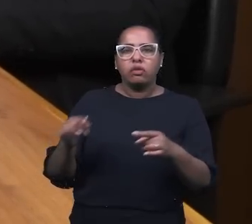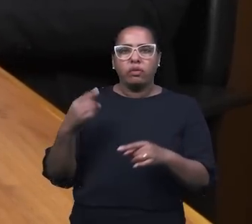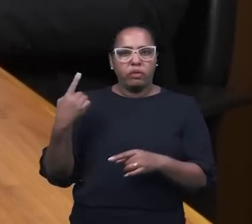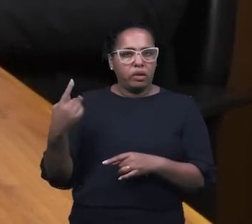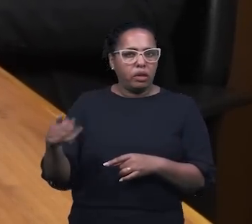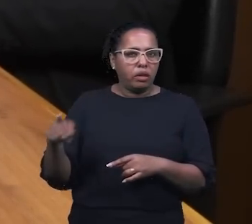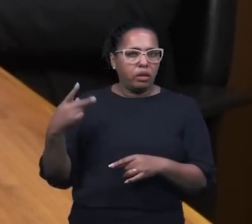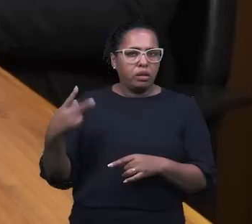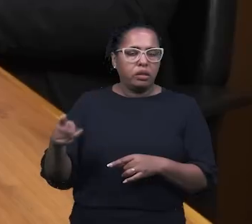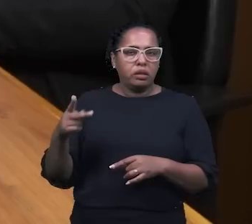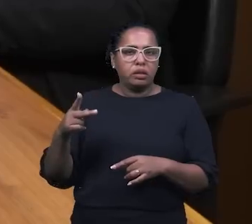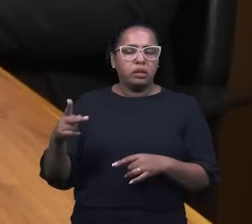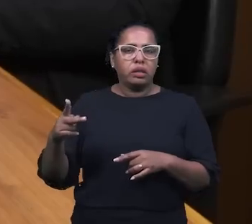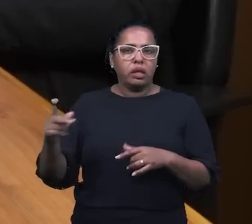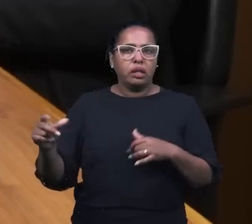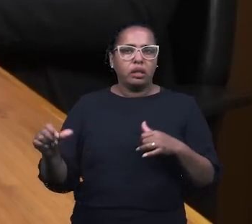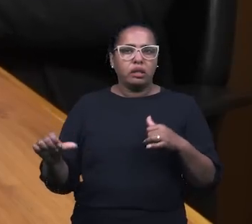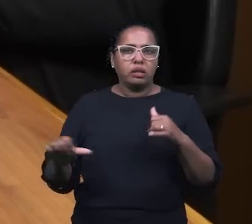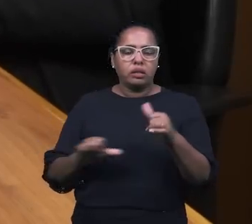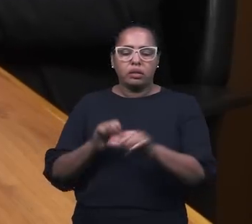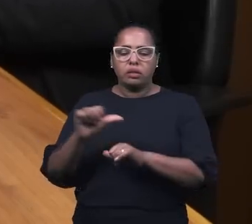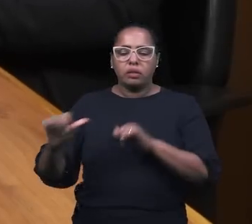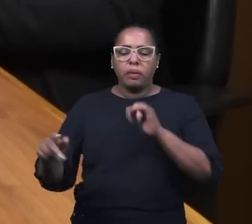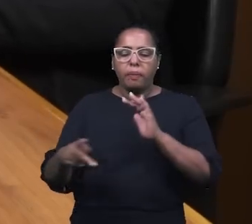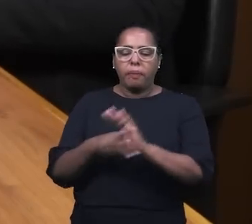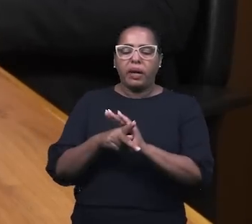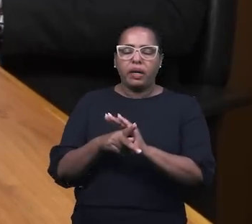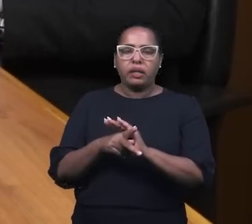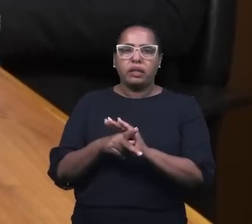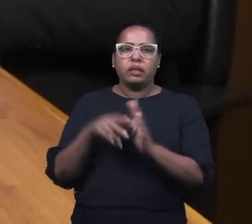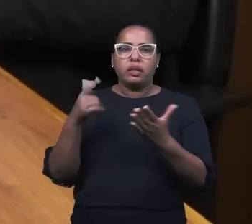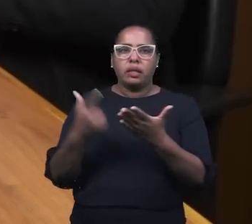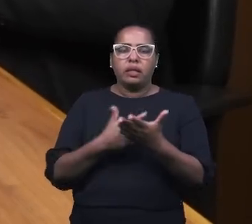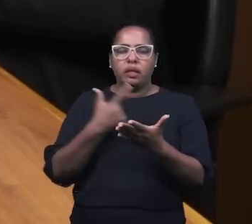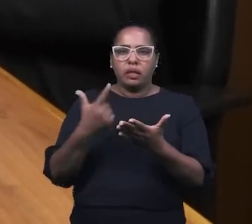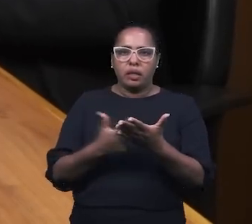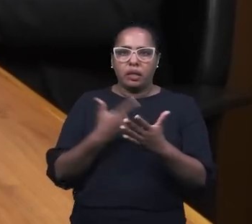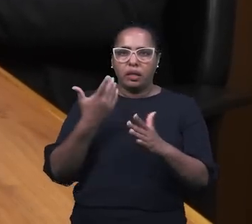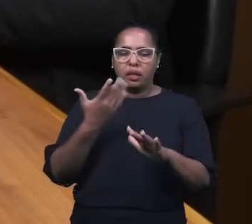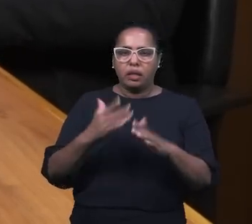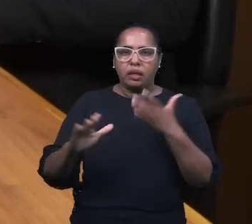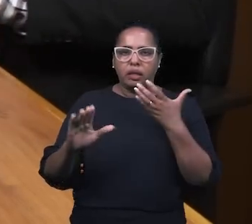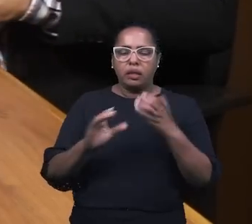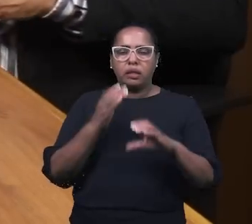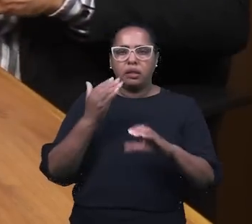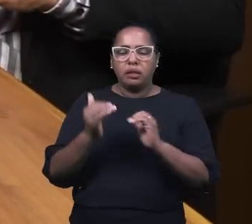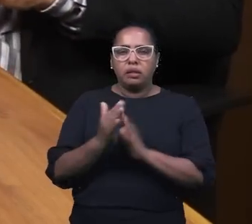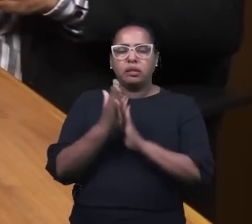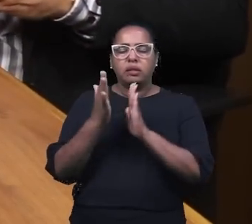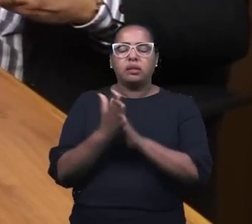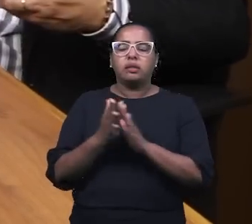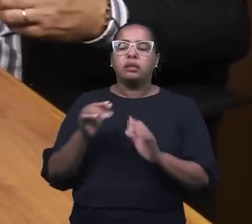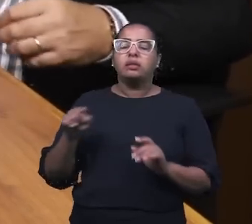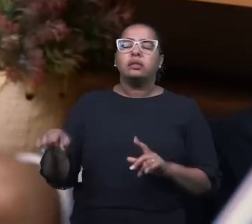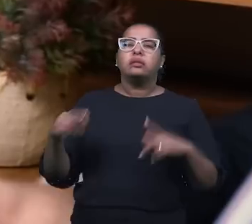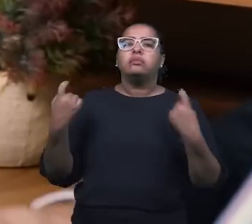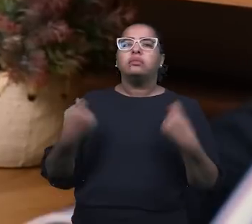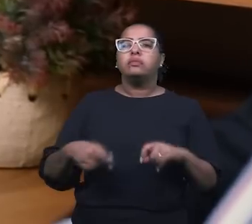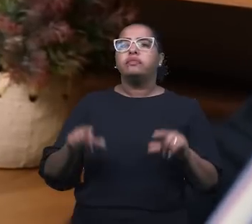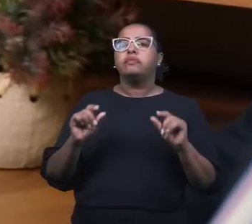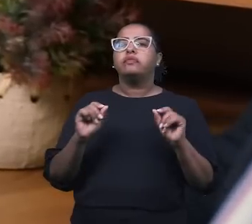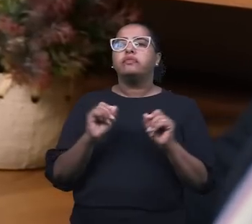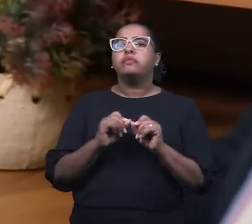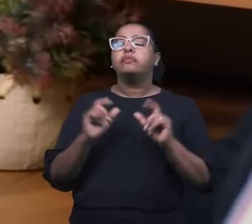ele efetivamente se torne parte da nossa coletânea, um hino oficial da Igreja Cristã Maranata? O que a pessoa tem que